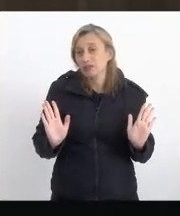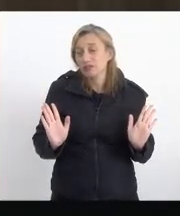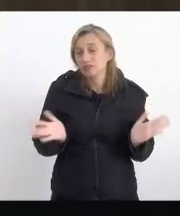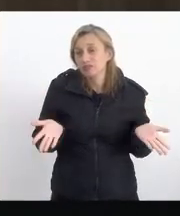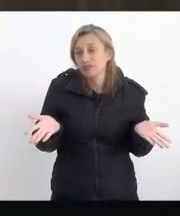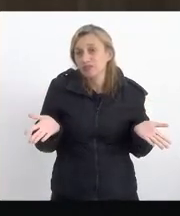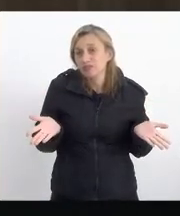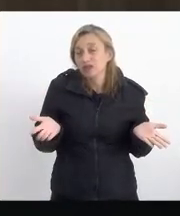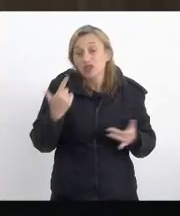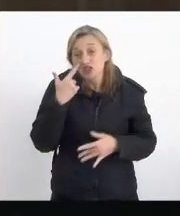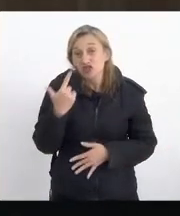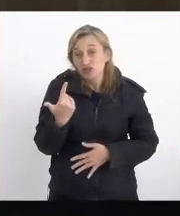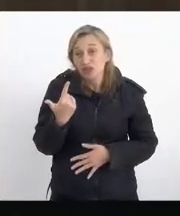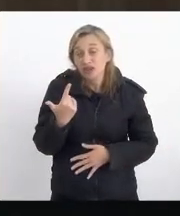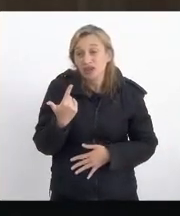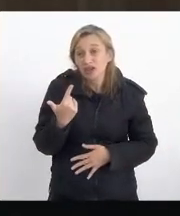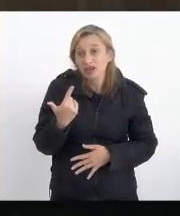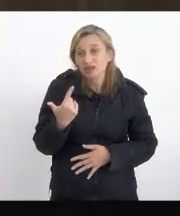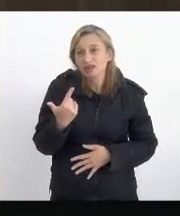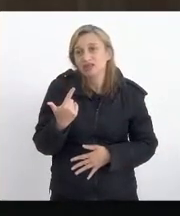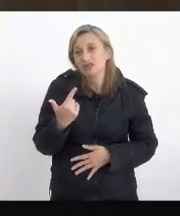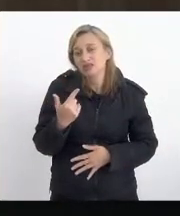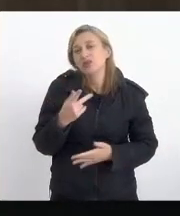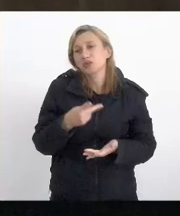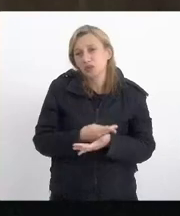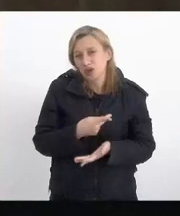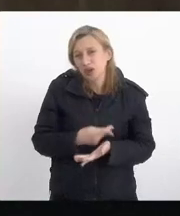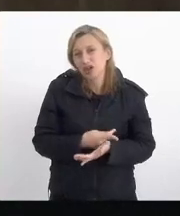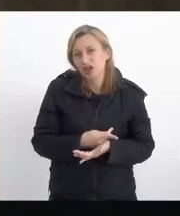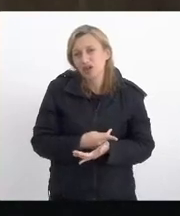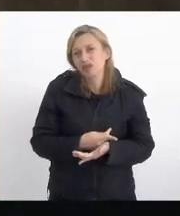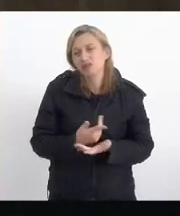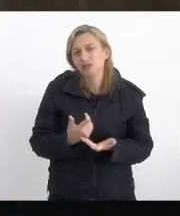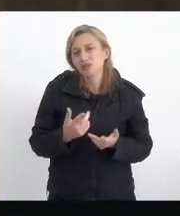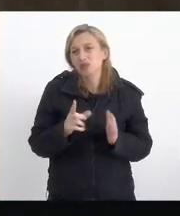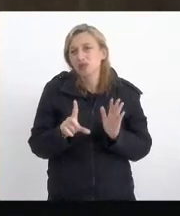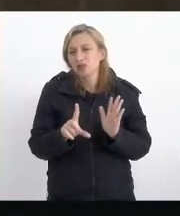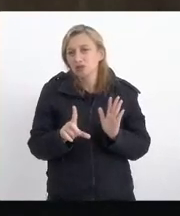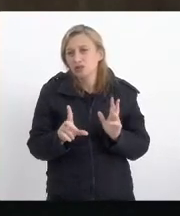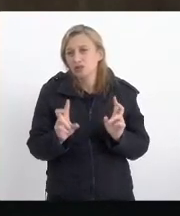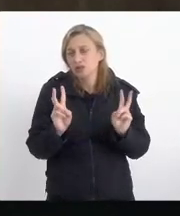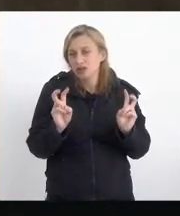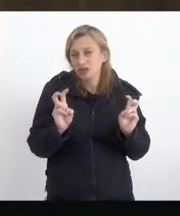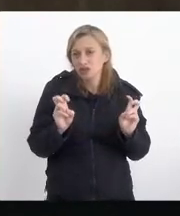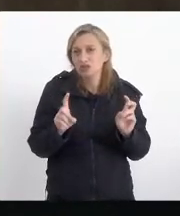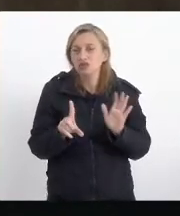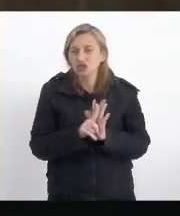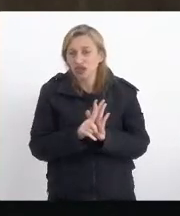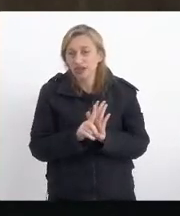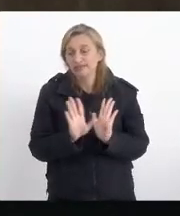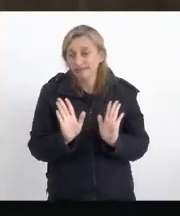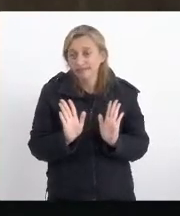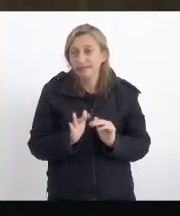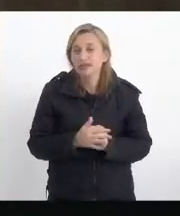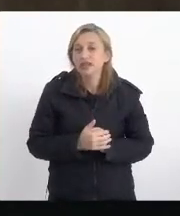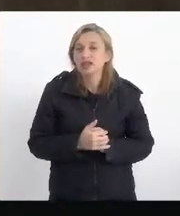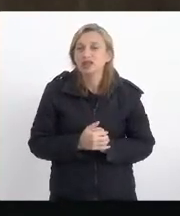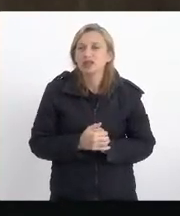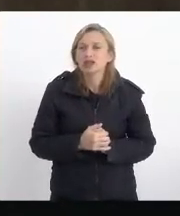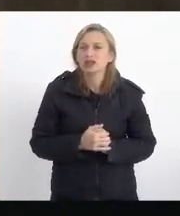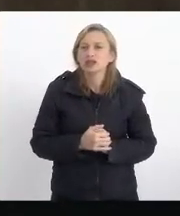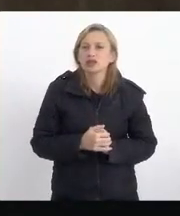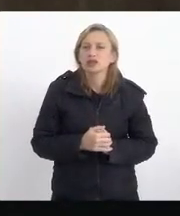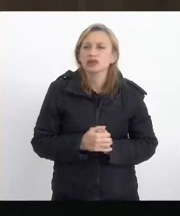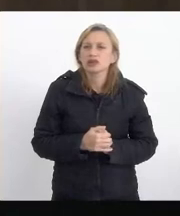assim, a gente vê que há uma crueldade com esse trato, com essa questão de lei, né? E aqui a